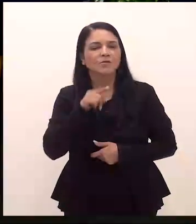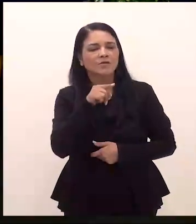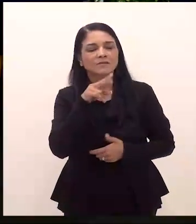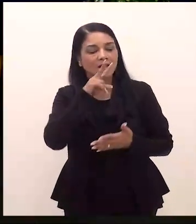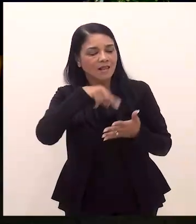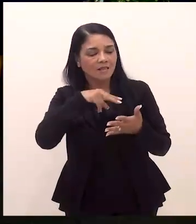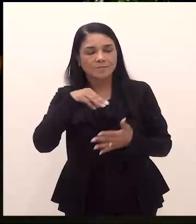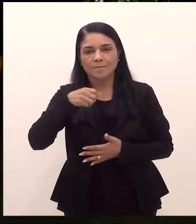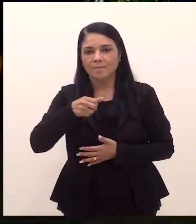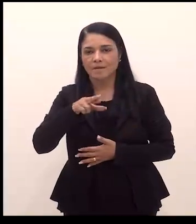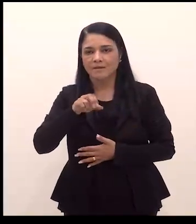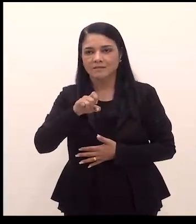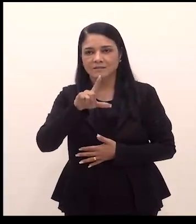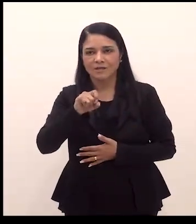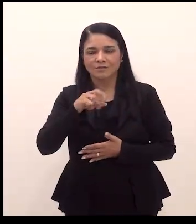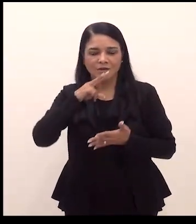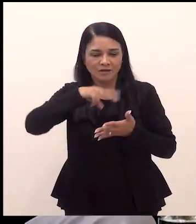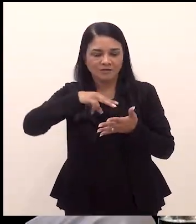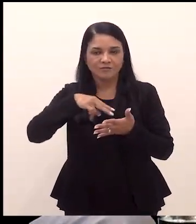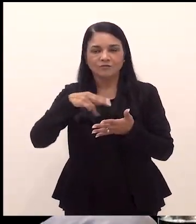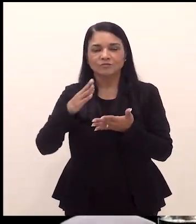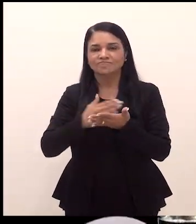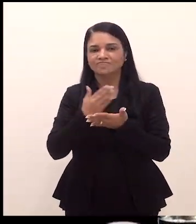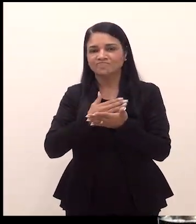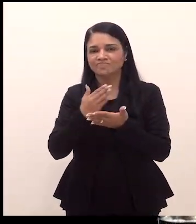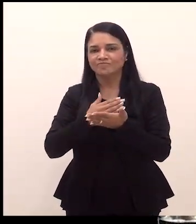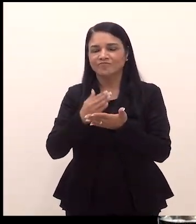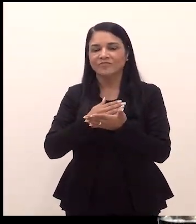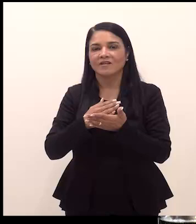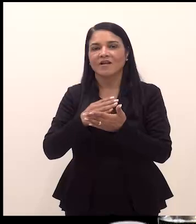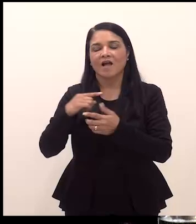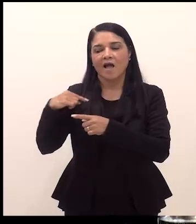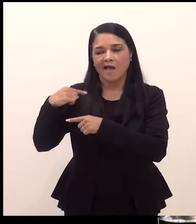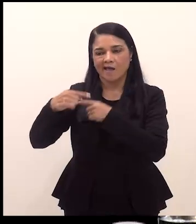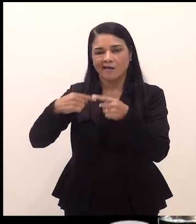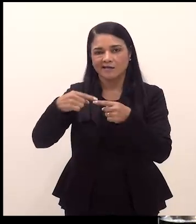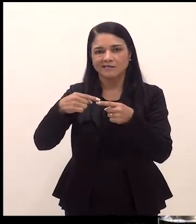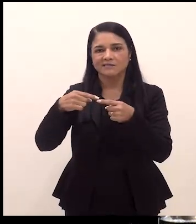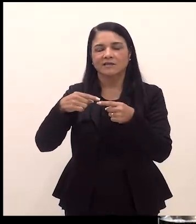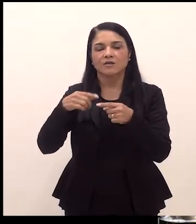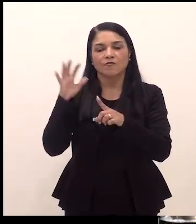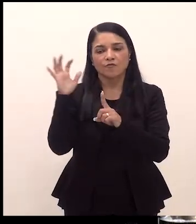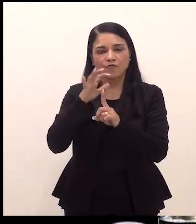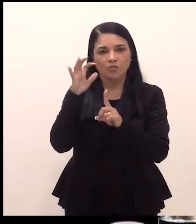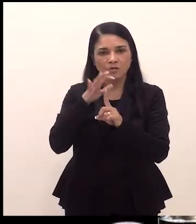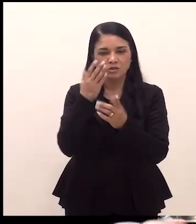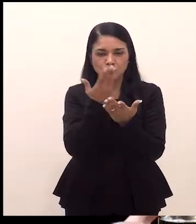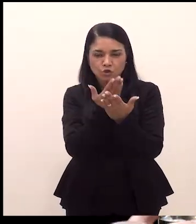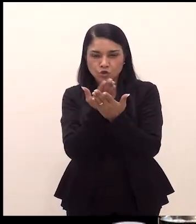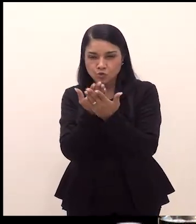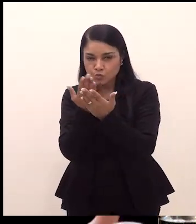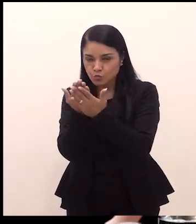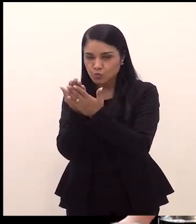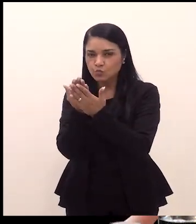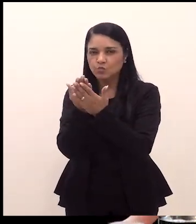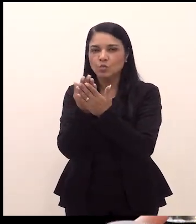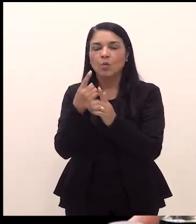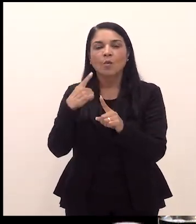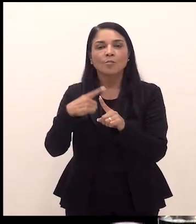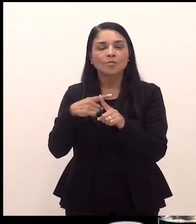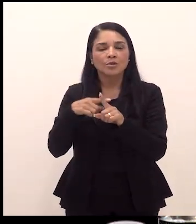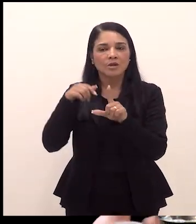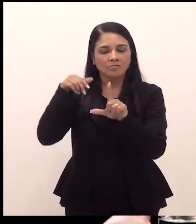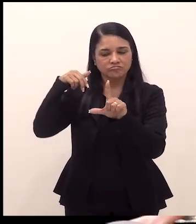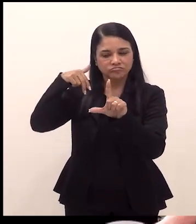O que você anda lendo, Marcelo? Livro do João Pedro Paes Leme, A Era da Influência, que faz um estudo sobre por que